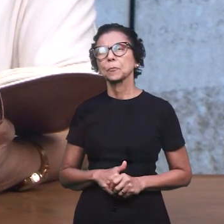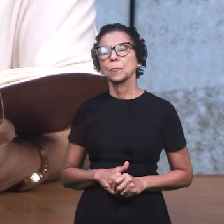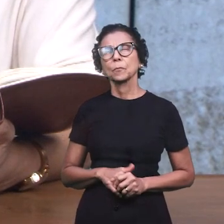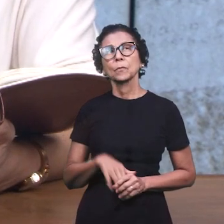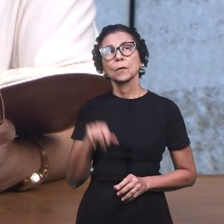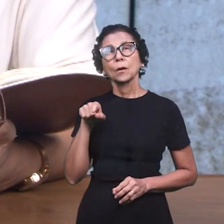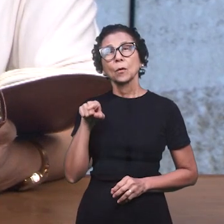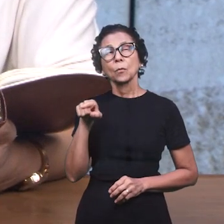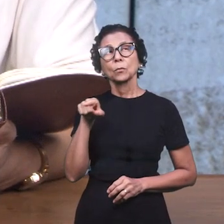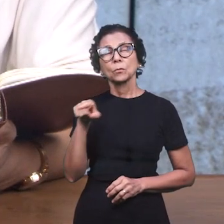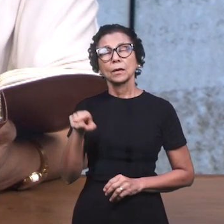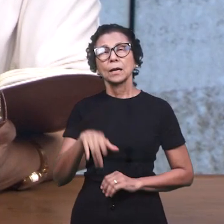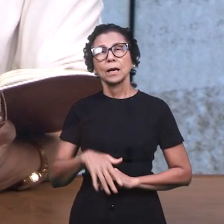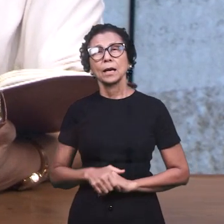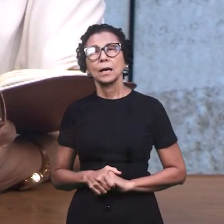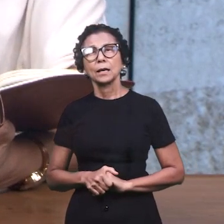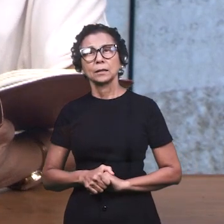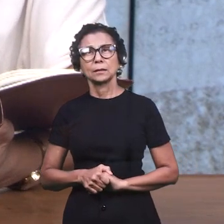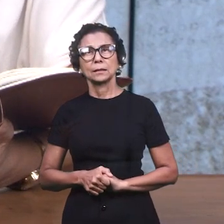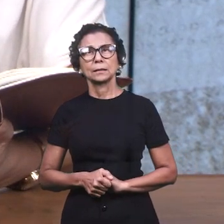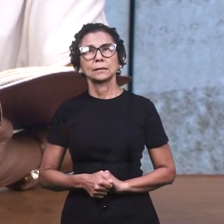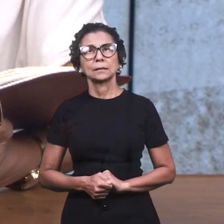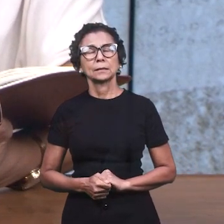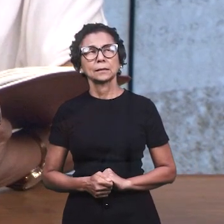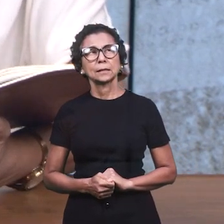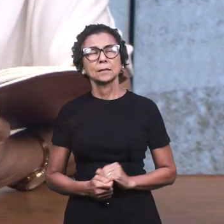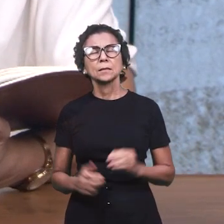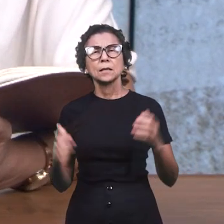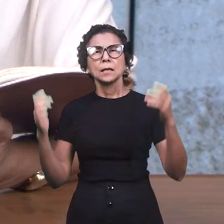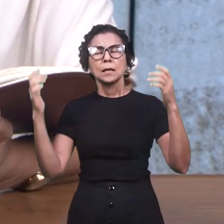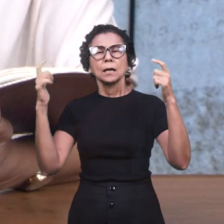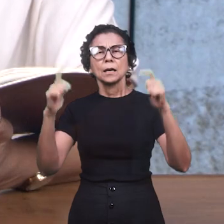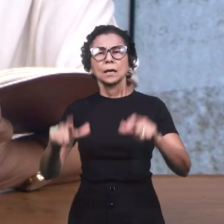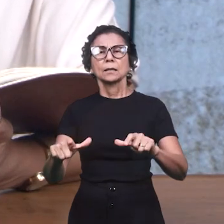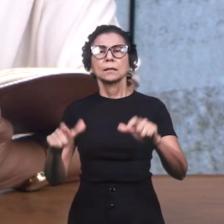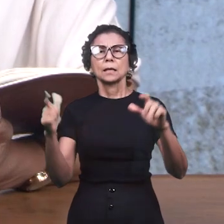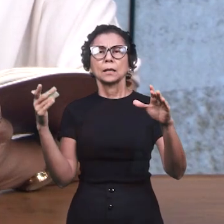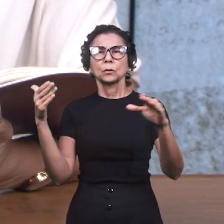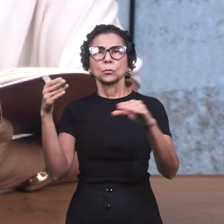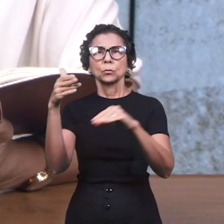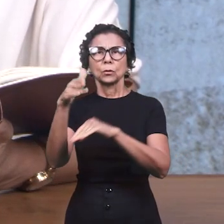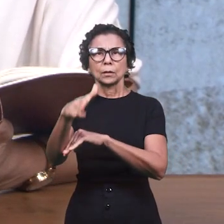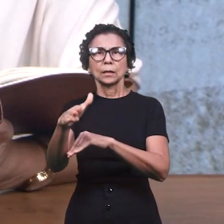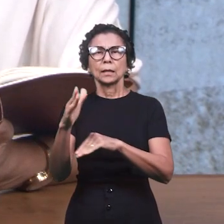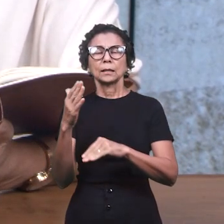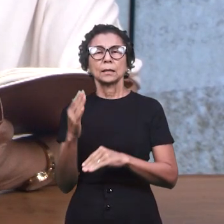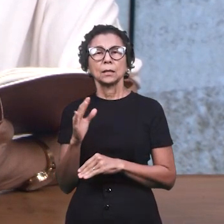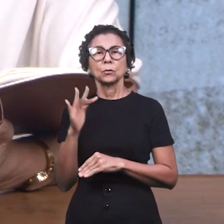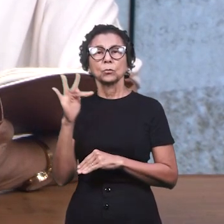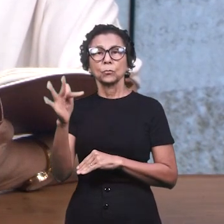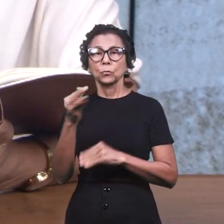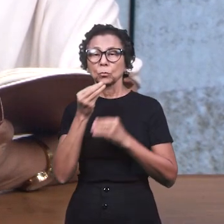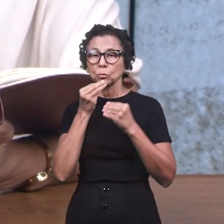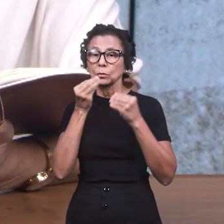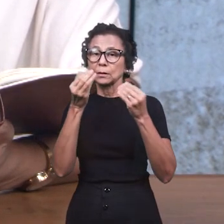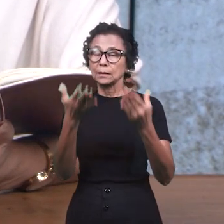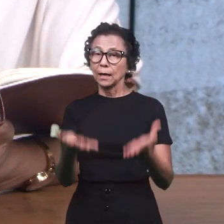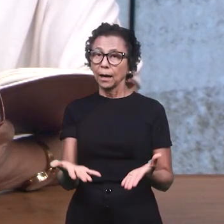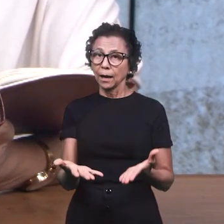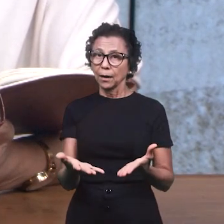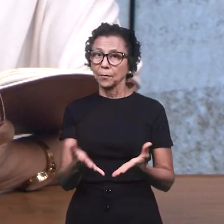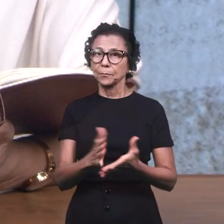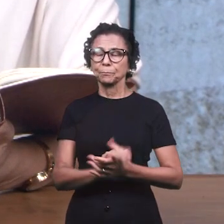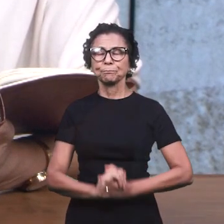Quando entrardes na terra das vossas habitações, que eu vos hei de dar, e ao